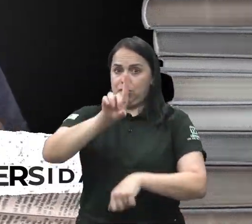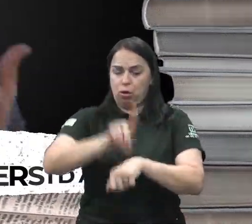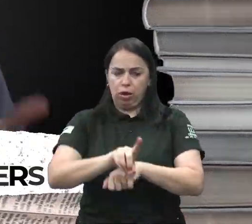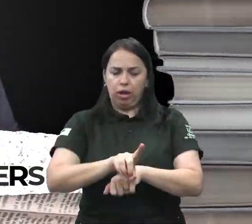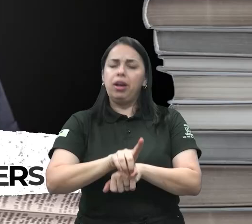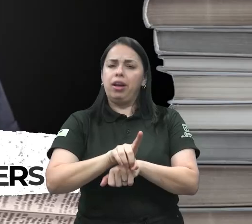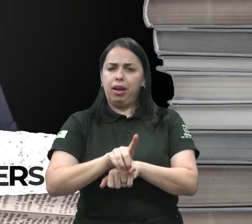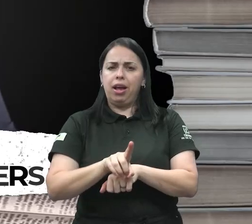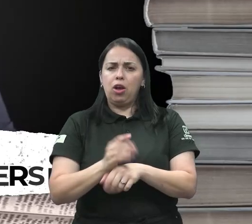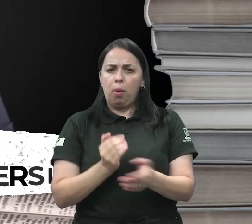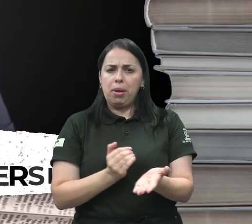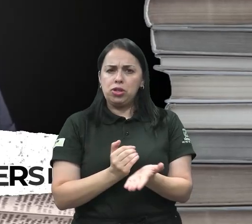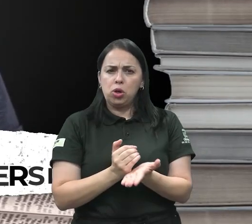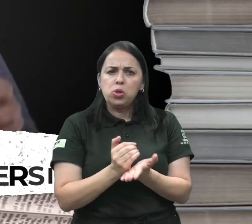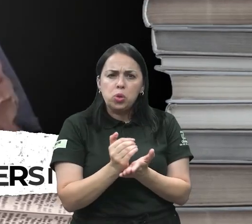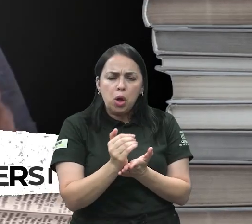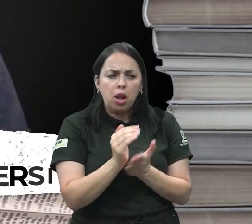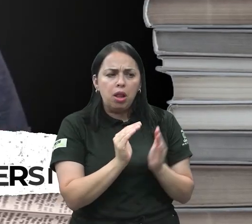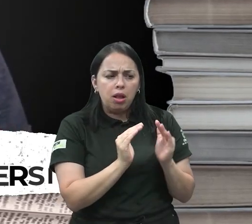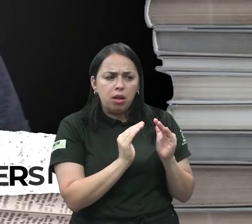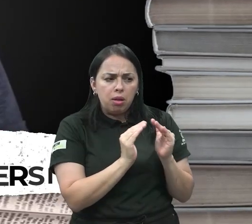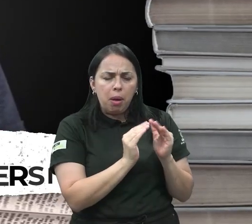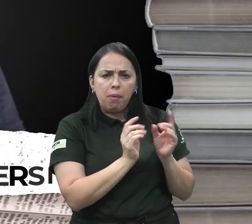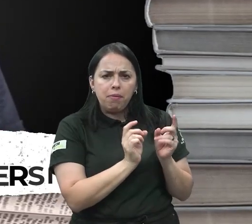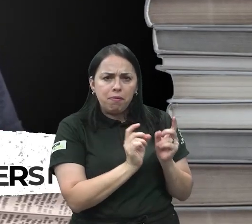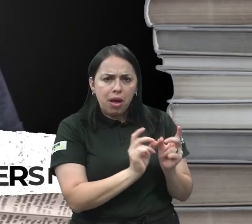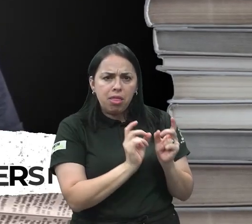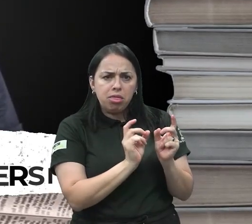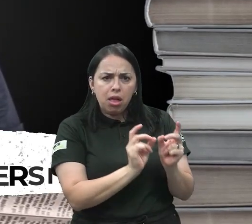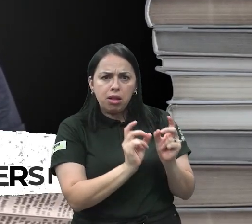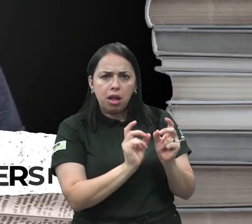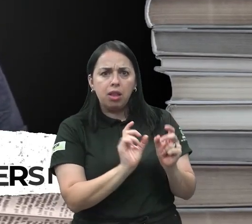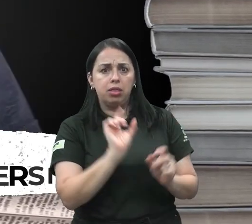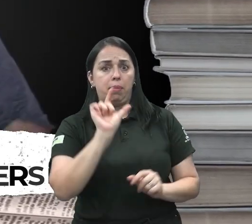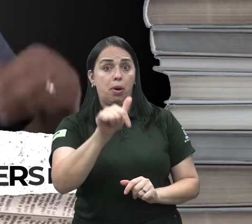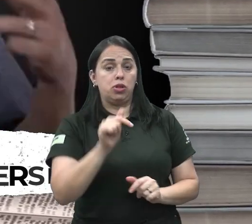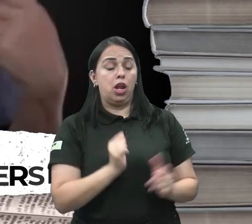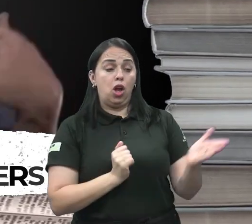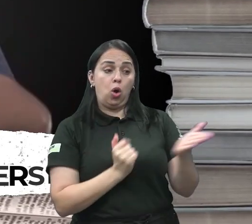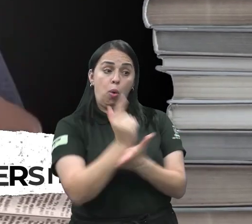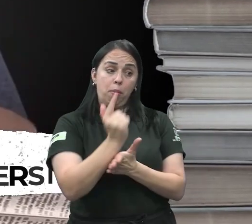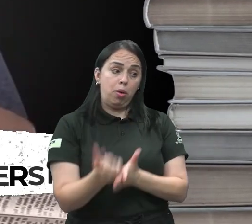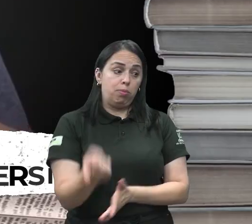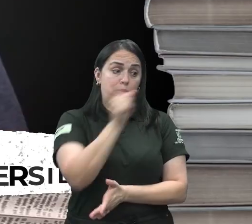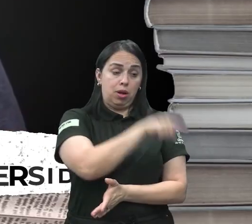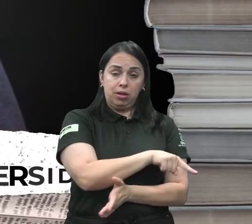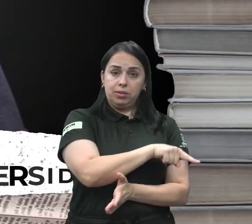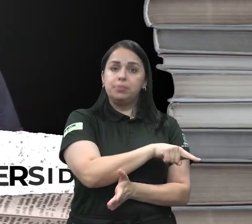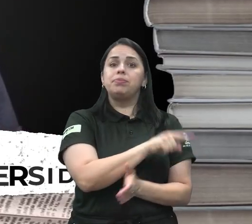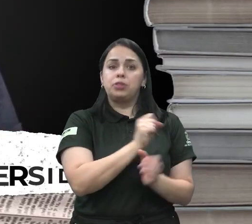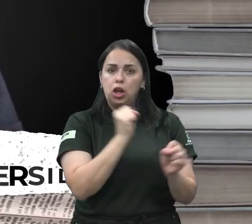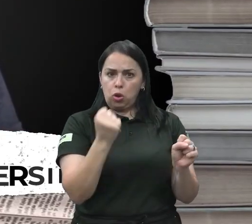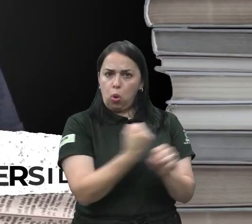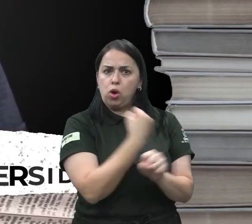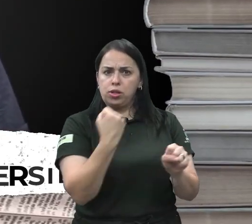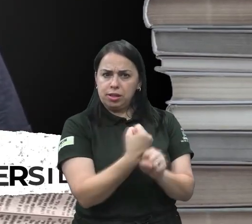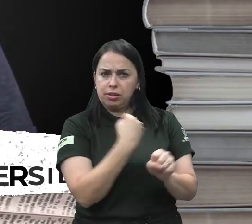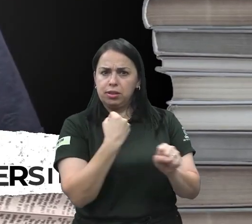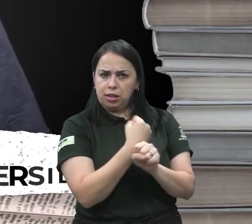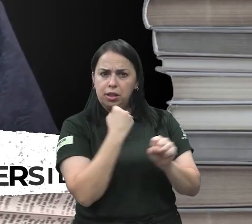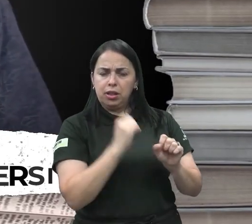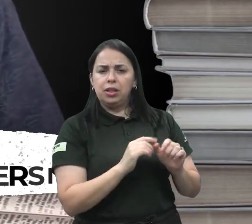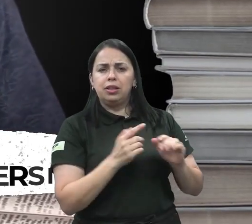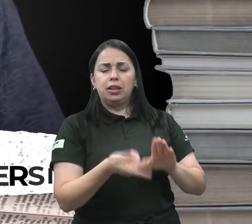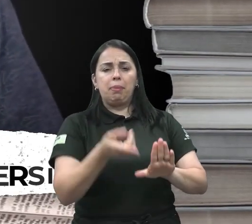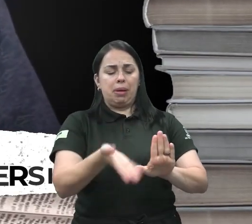verdadeiro explorador. Ele começou com uma pequena venda e aos poucos ele comprou o terreno onde ele construiu o cortiço e uma pedreira